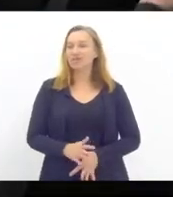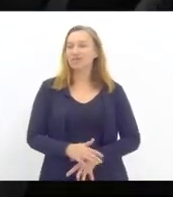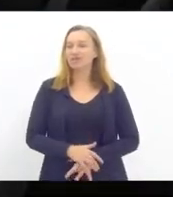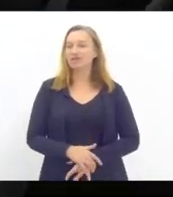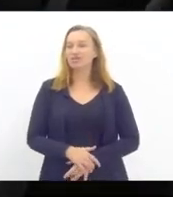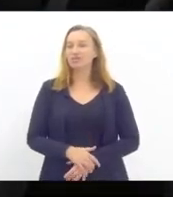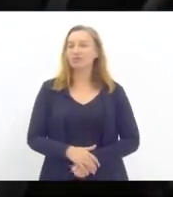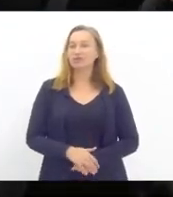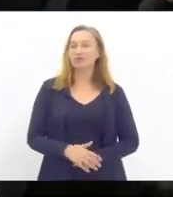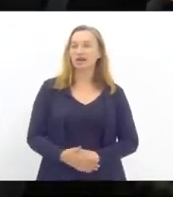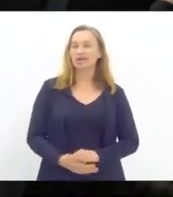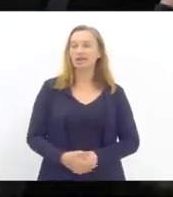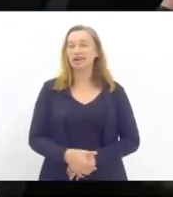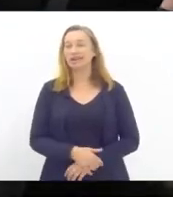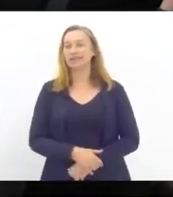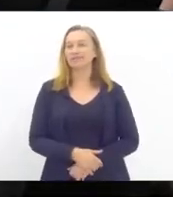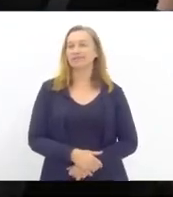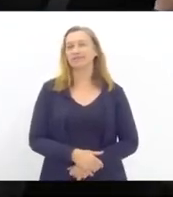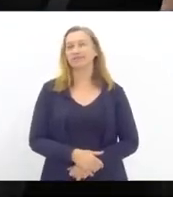vem aqui também